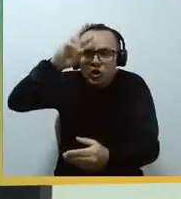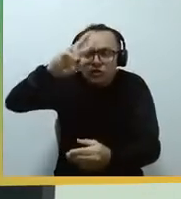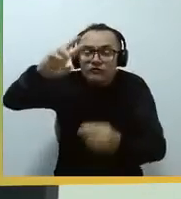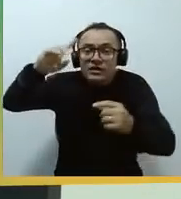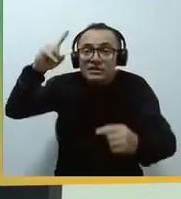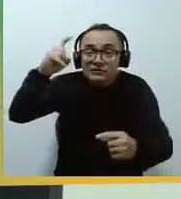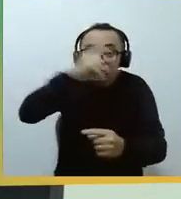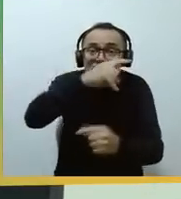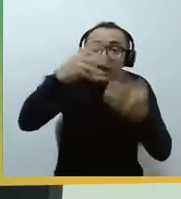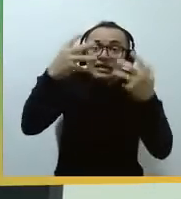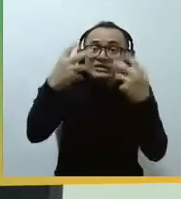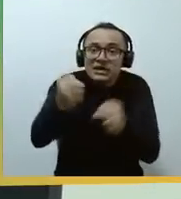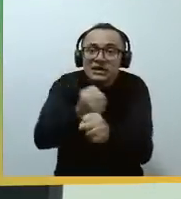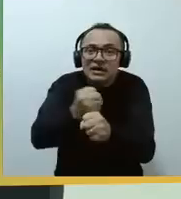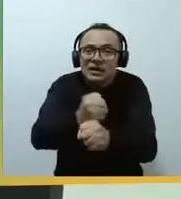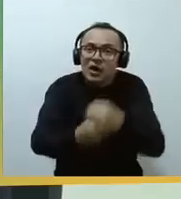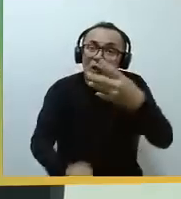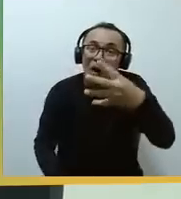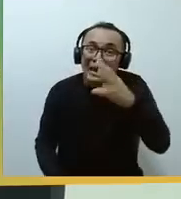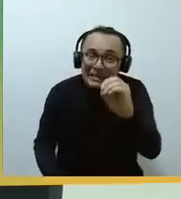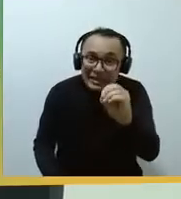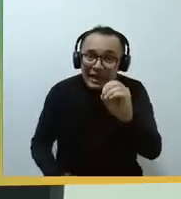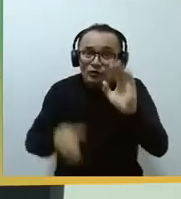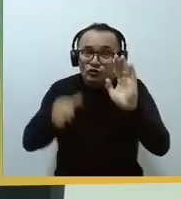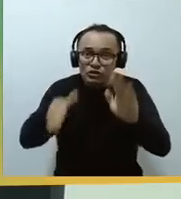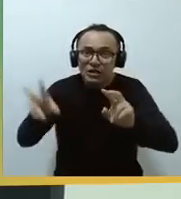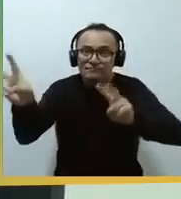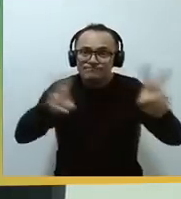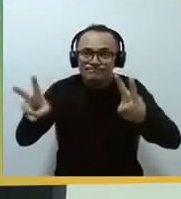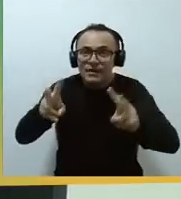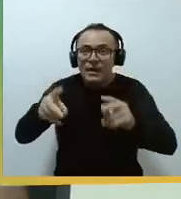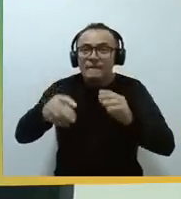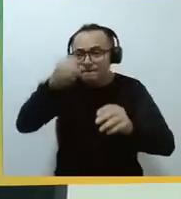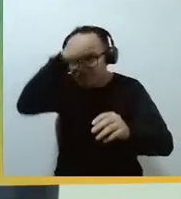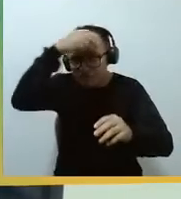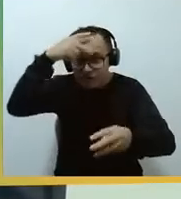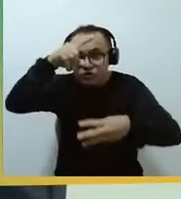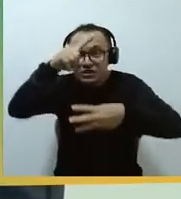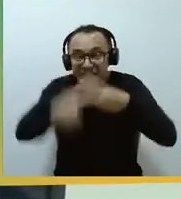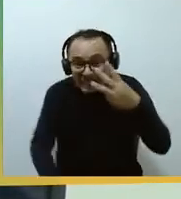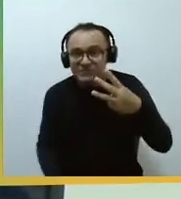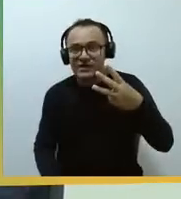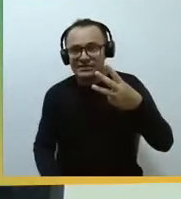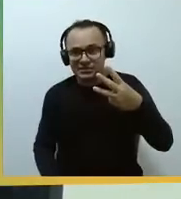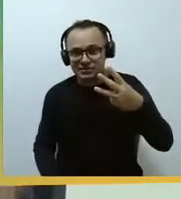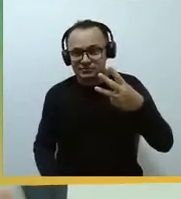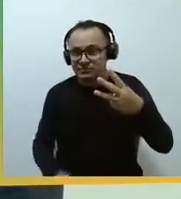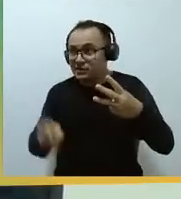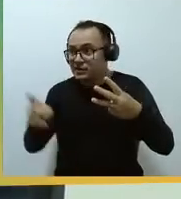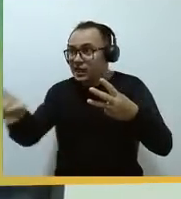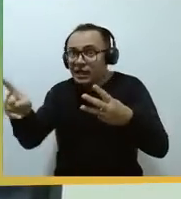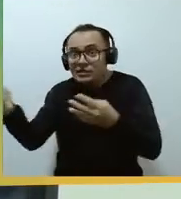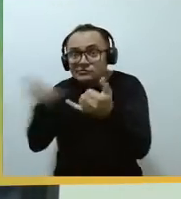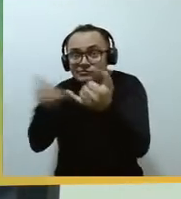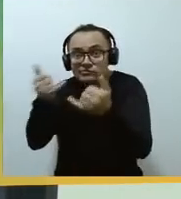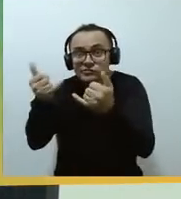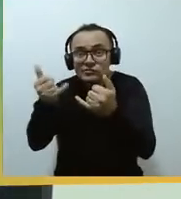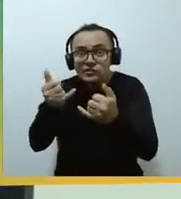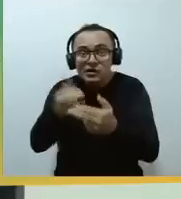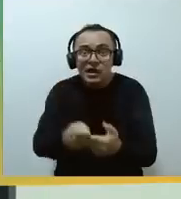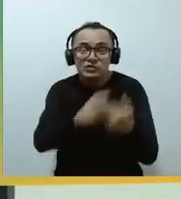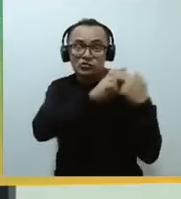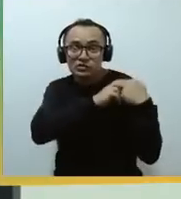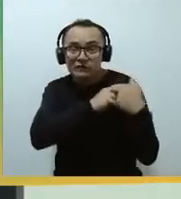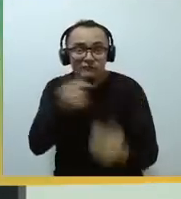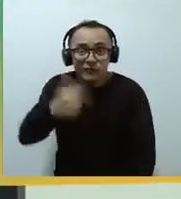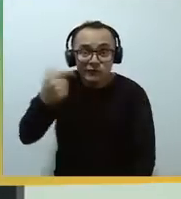de 40 anos de vida pública, 3 vezes prefeito, ilações irresponsáveis. Isto não pode acontecer. Porque não é